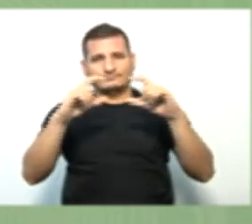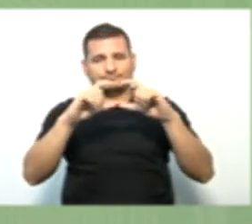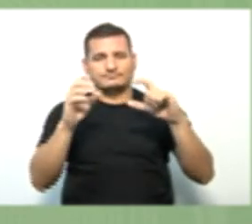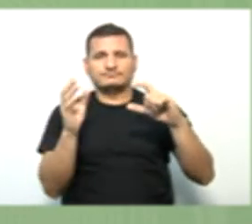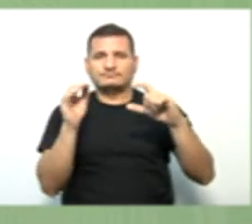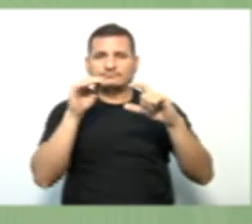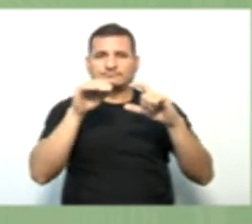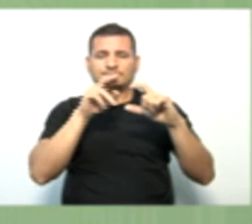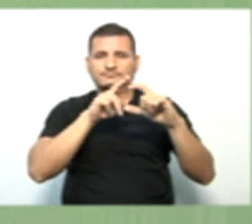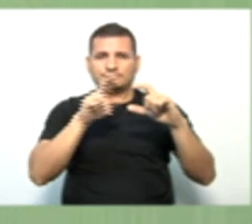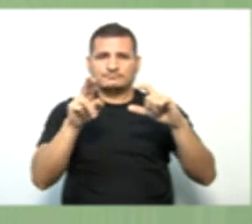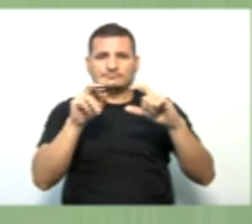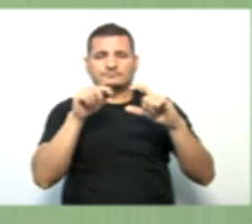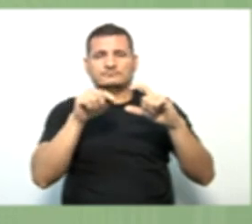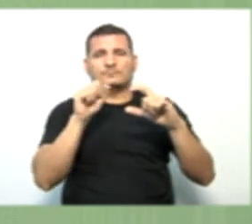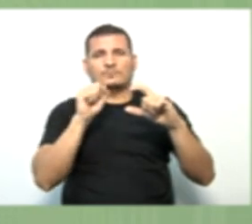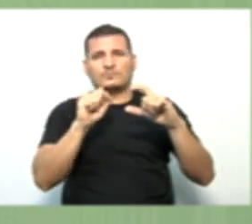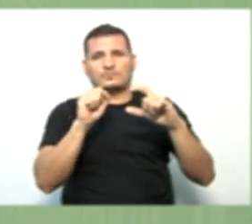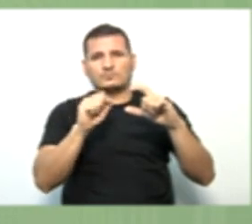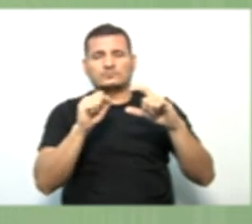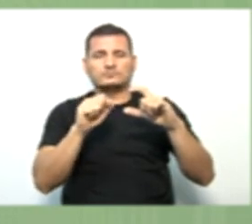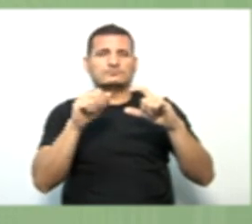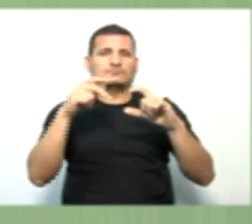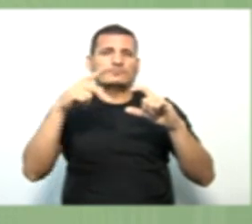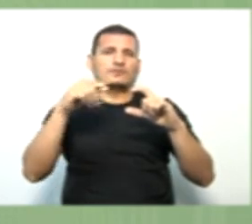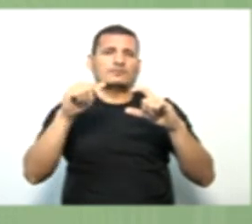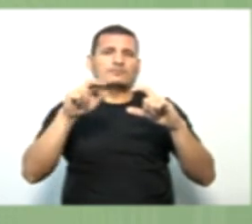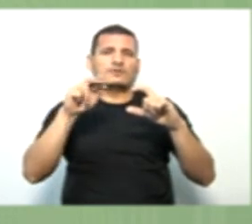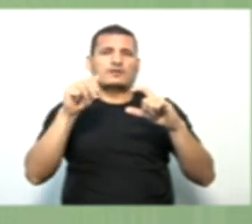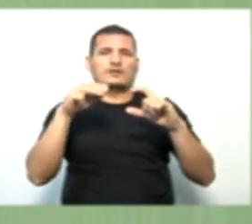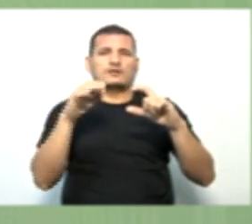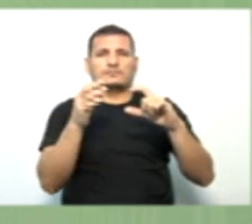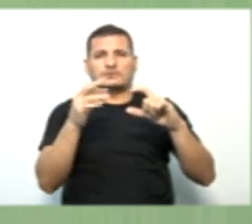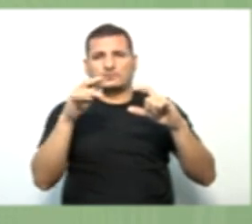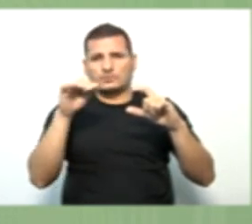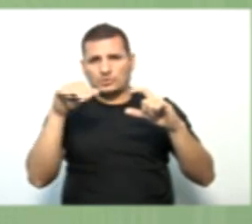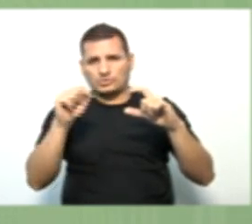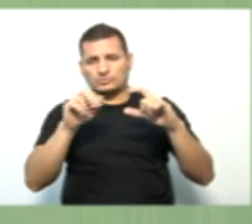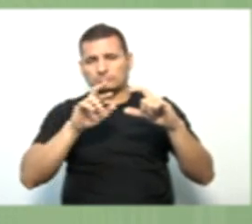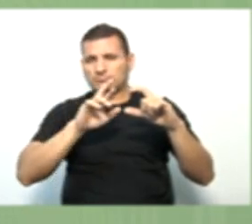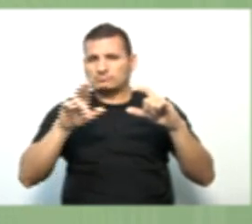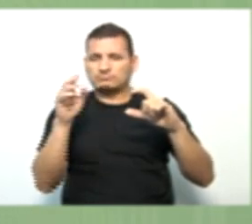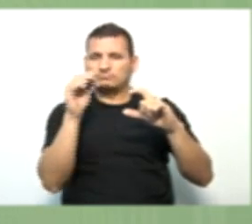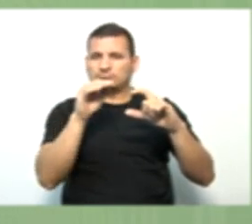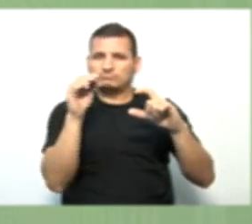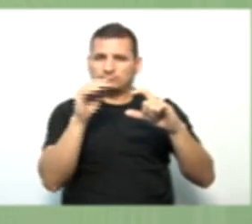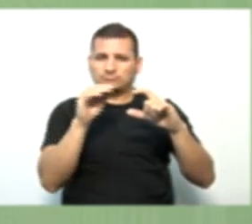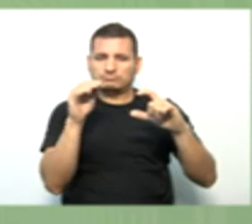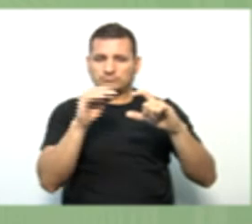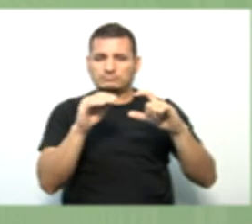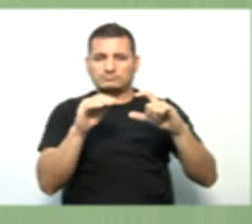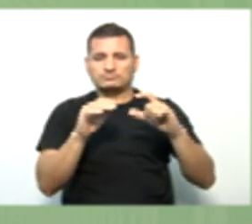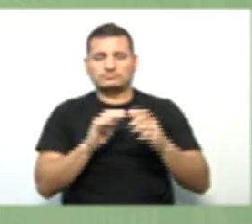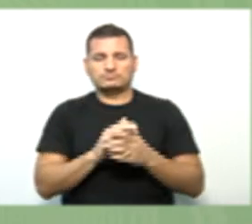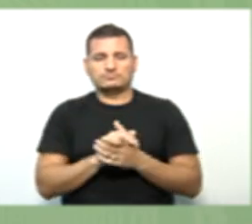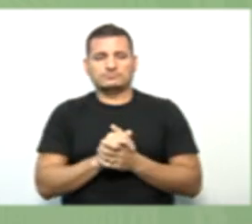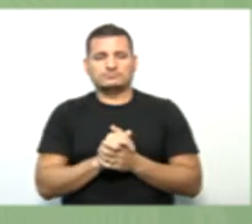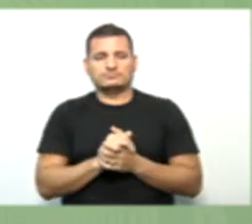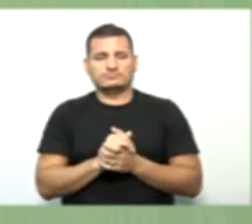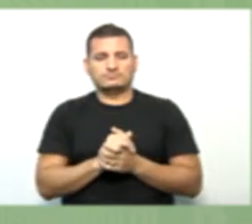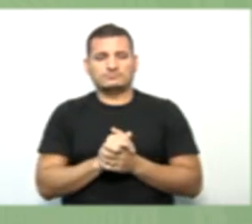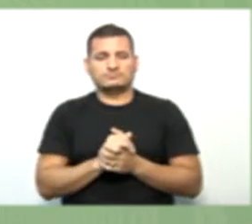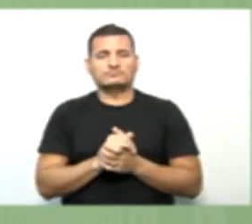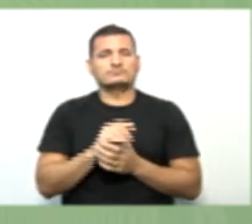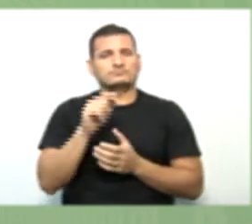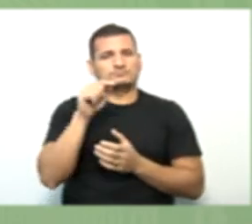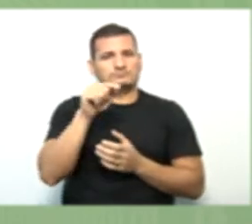nome e que pode receber parâmetros pré-determinados. Então, aqui nós temos um esquema